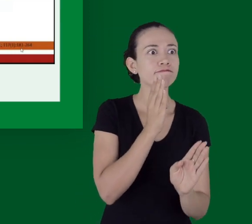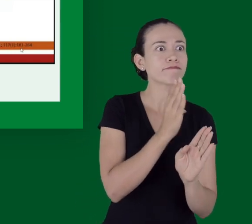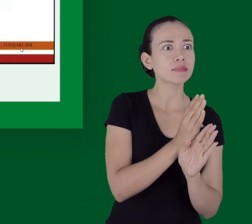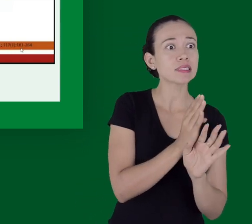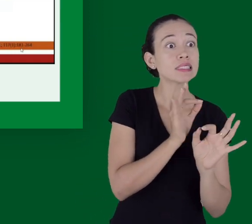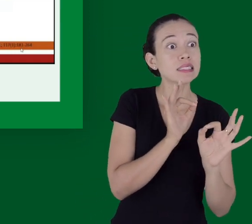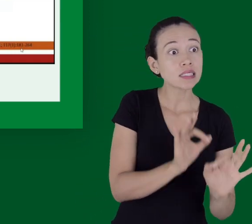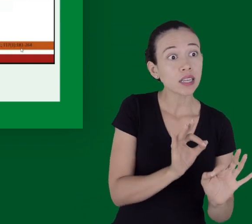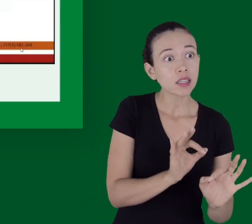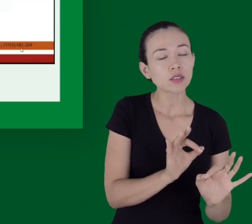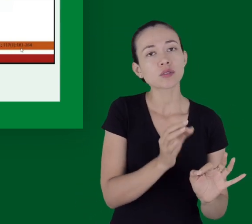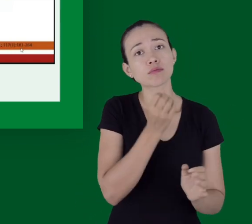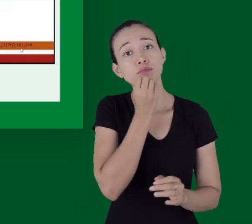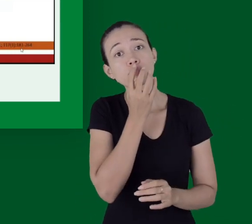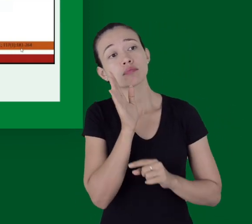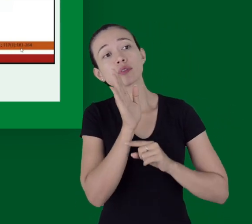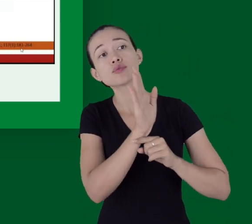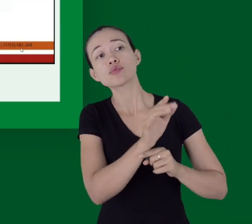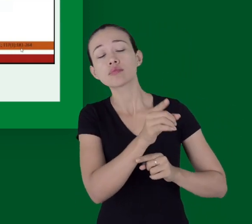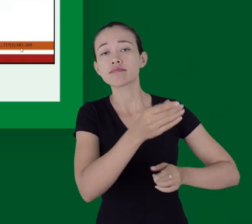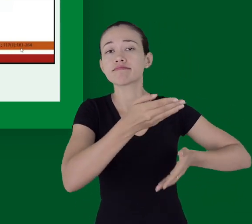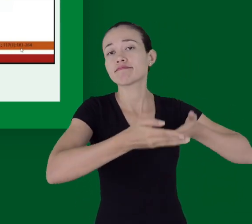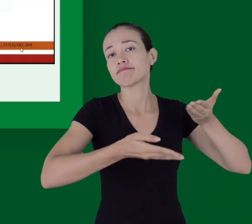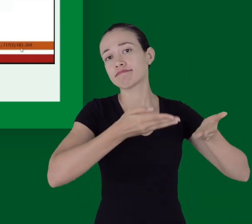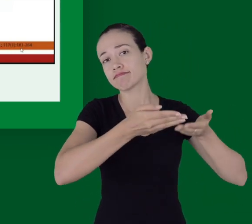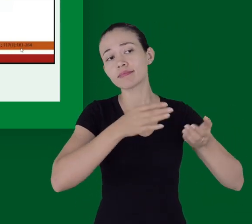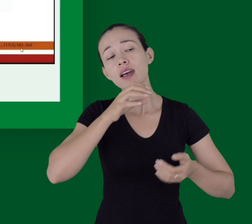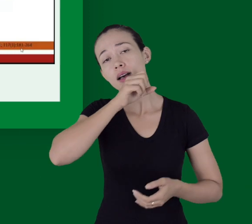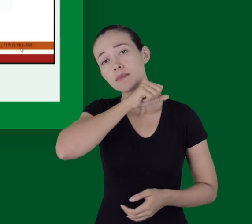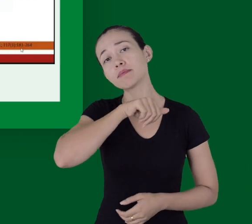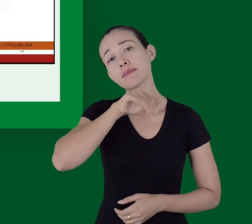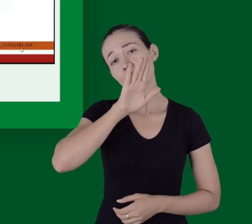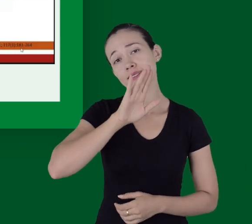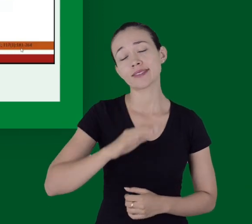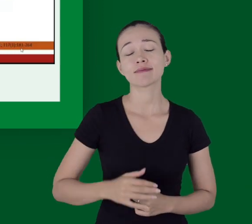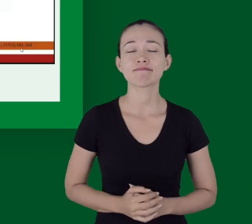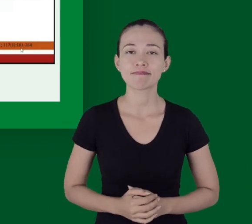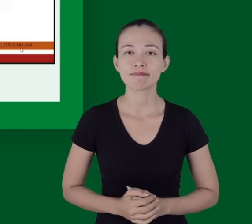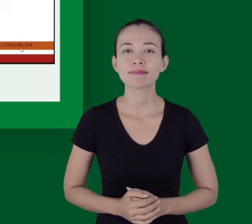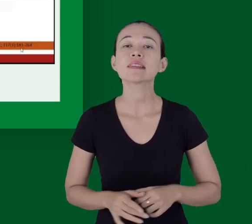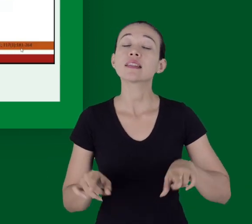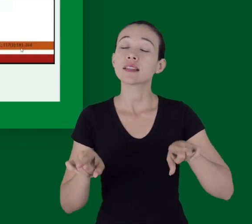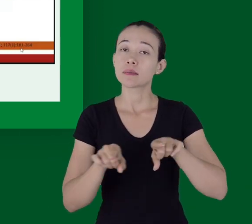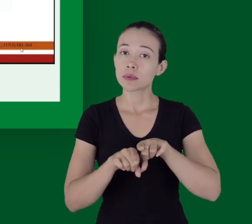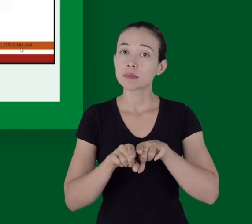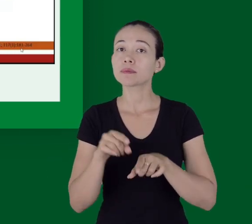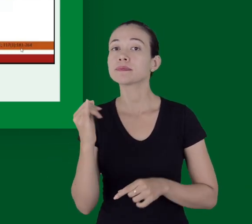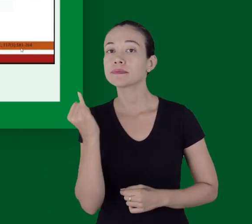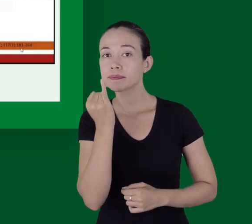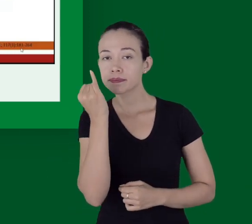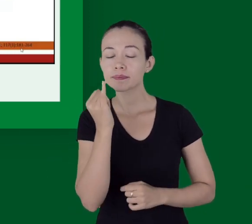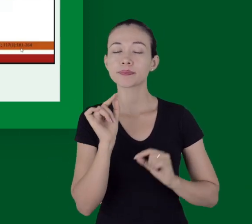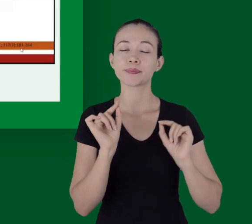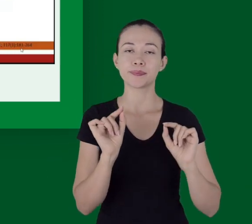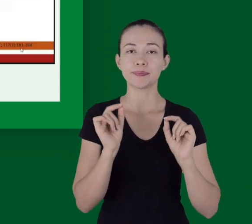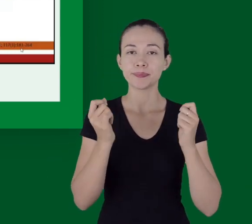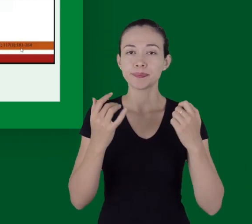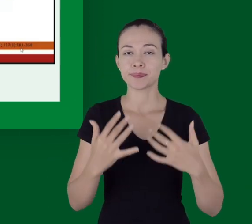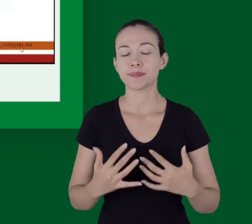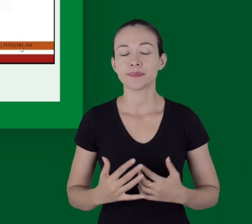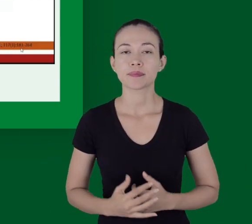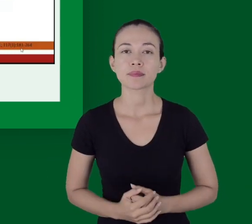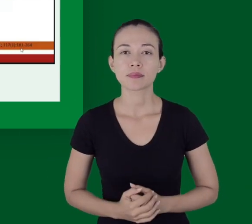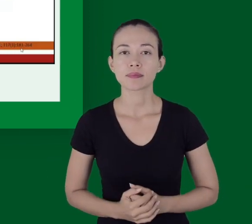e ter certeza, faz você a tratar mais rápido, né? Além disso, é importante falar